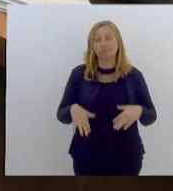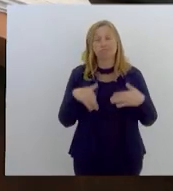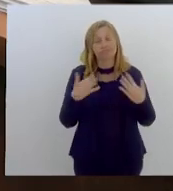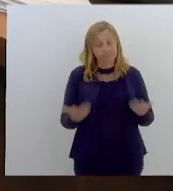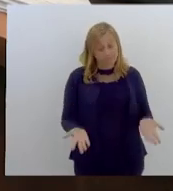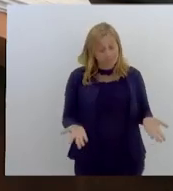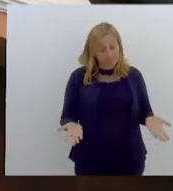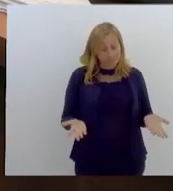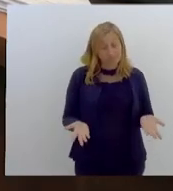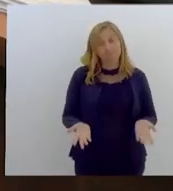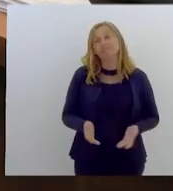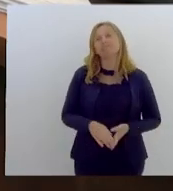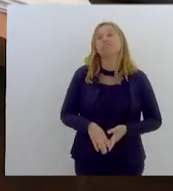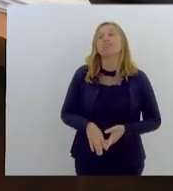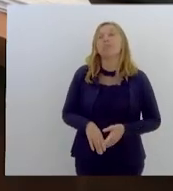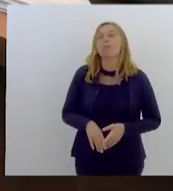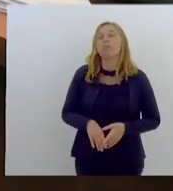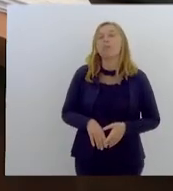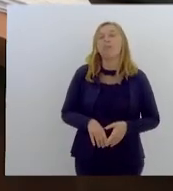Então, senhor presidente.